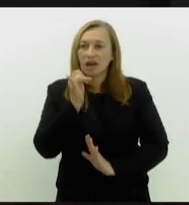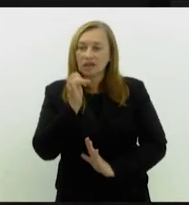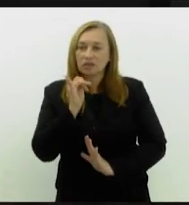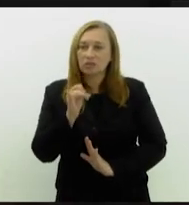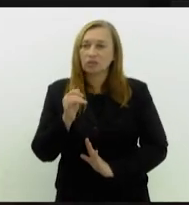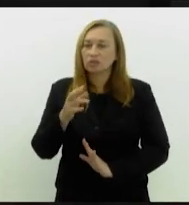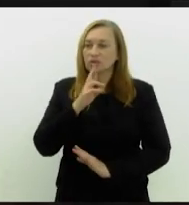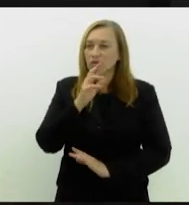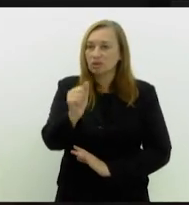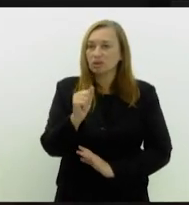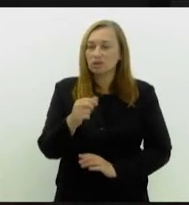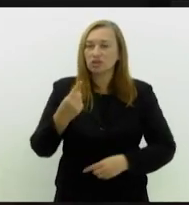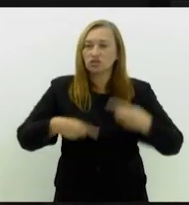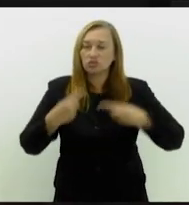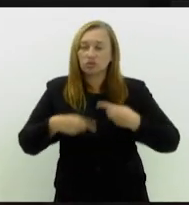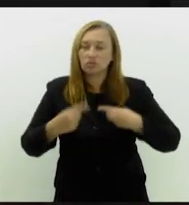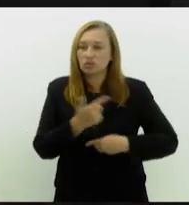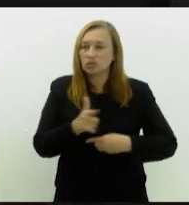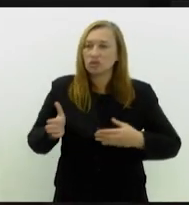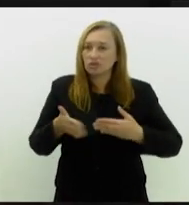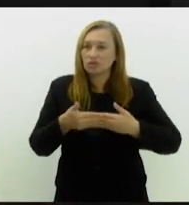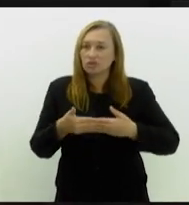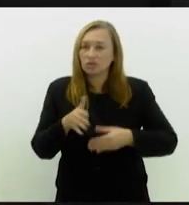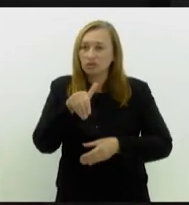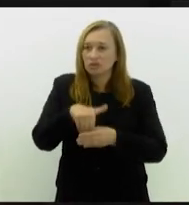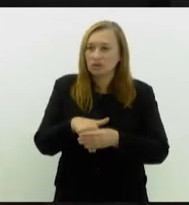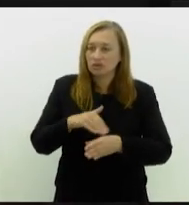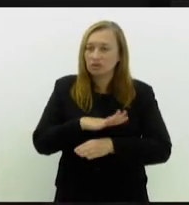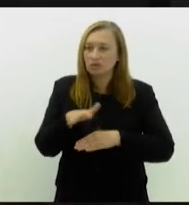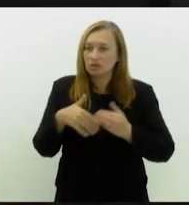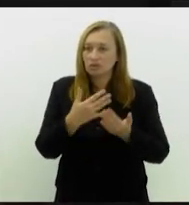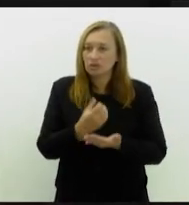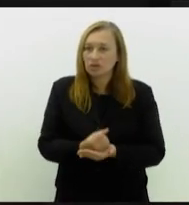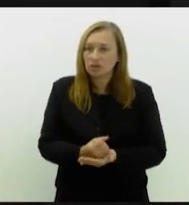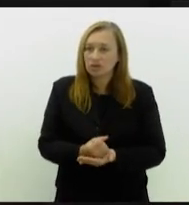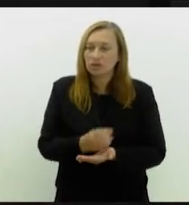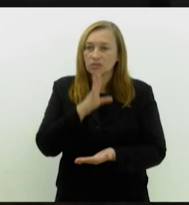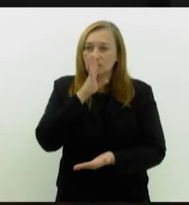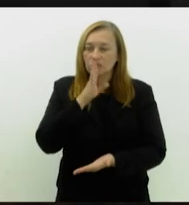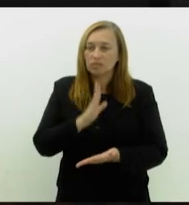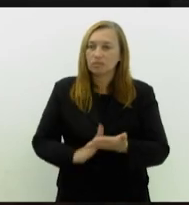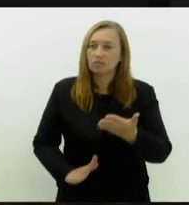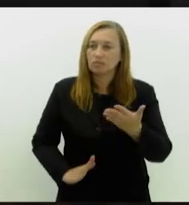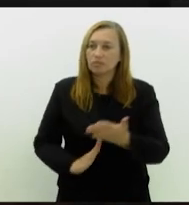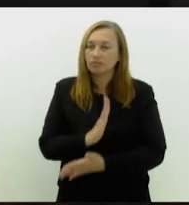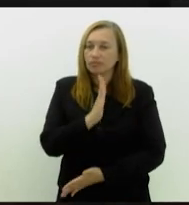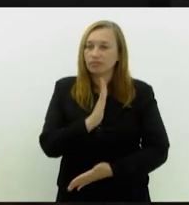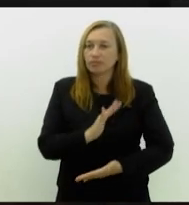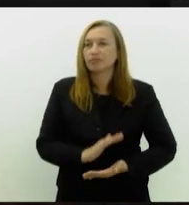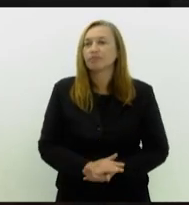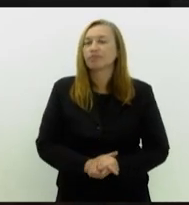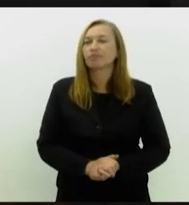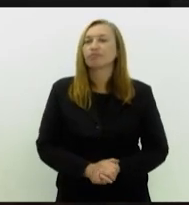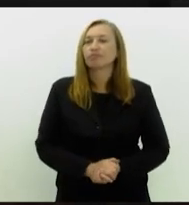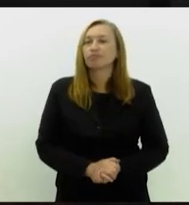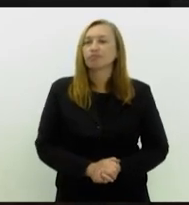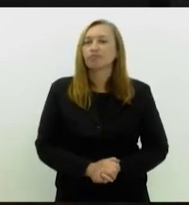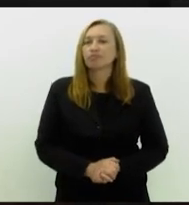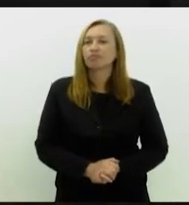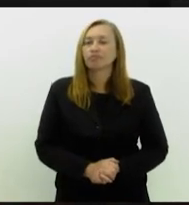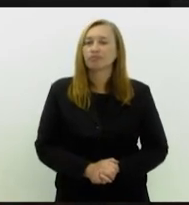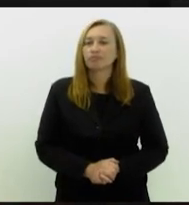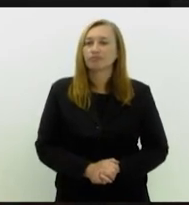Rodrigo murin em discussão não havendo quem quer discutir encerrada a discussão em votação senhores que aprovam permaneçam Como estão